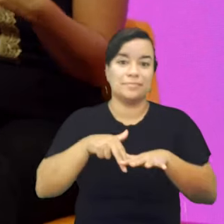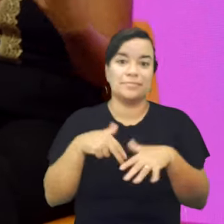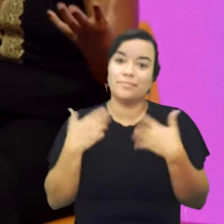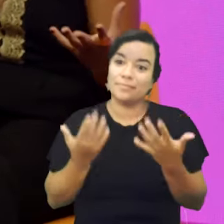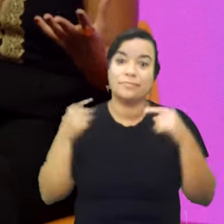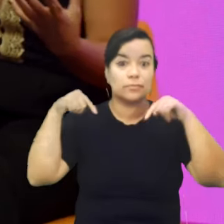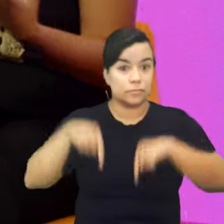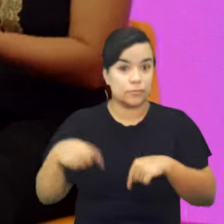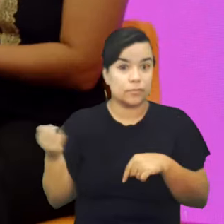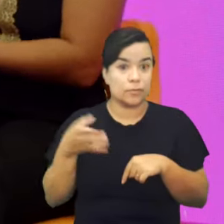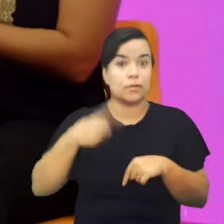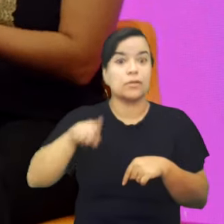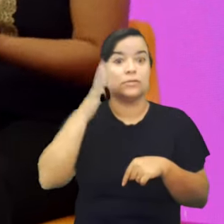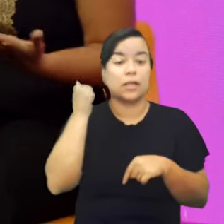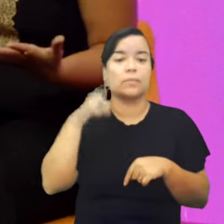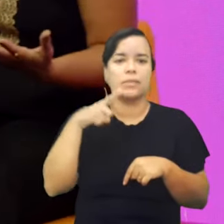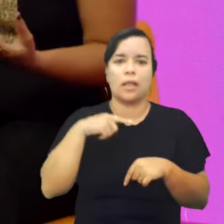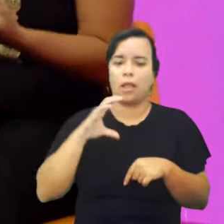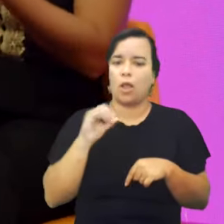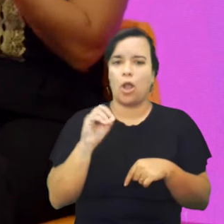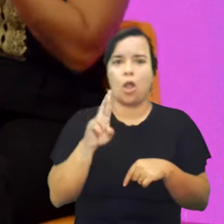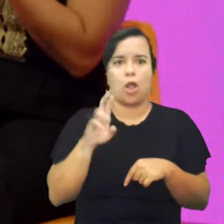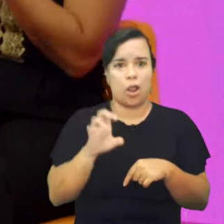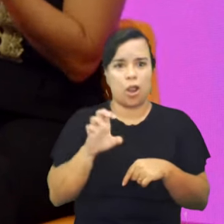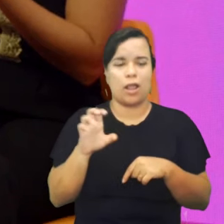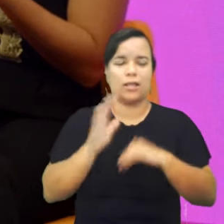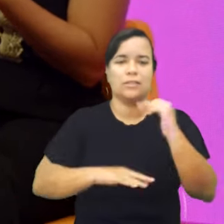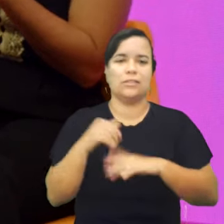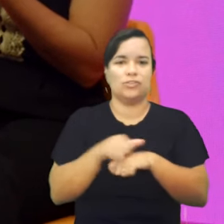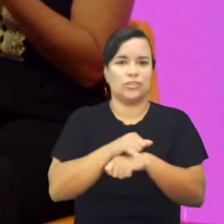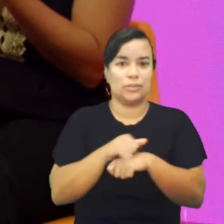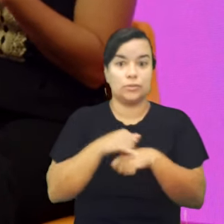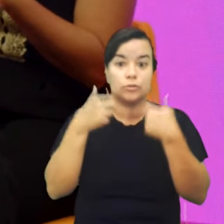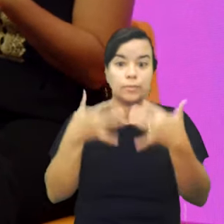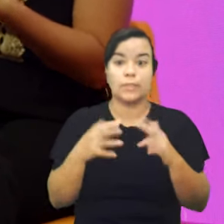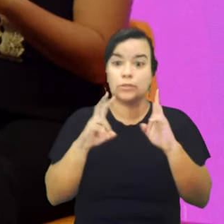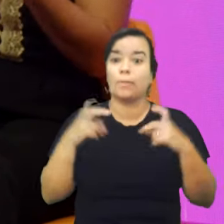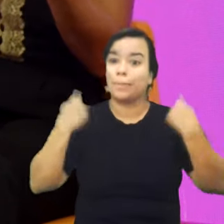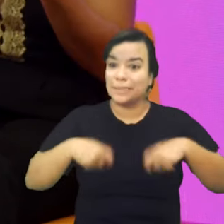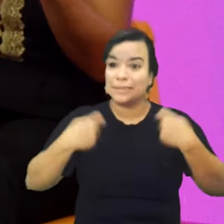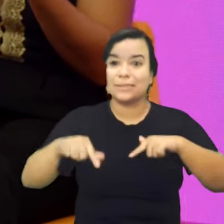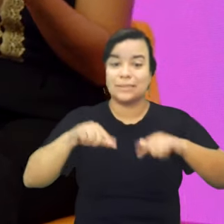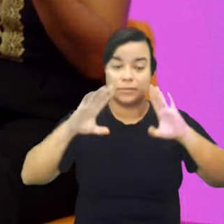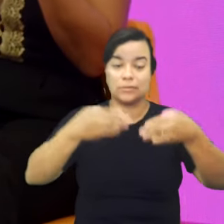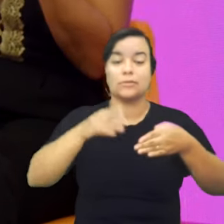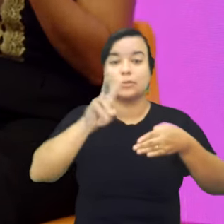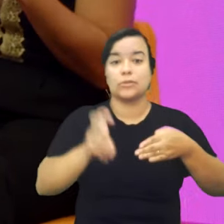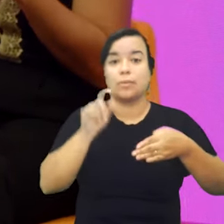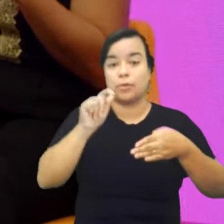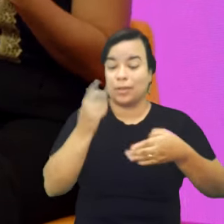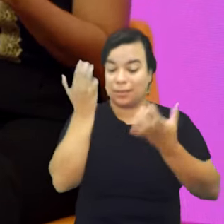mais recentemente, nós temos aí as core skills, que fala exatamente da necessidade da gente trabalhar a questão da